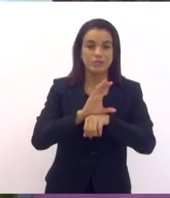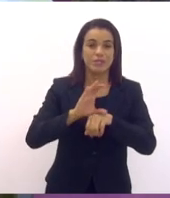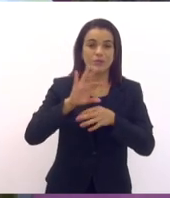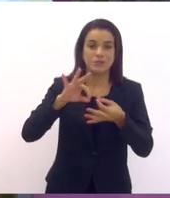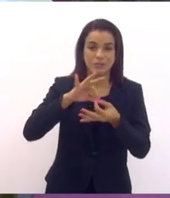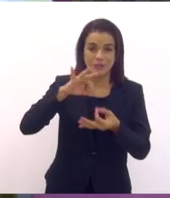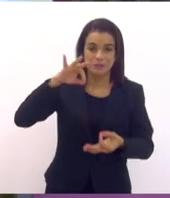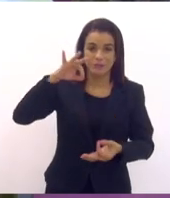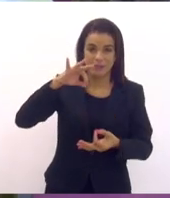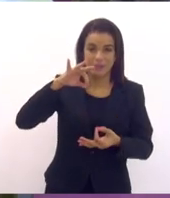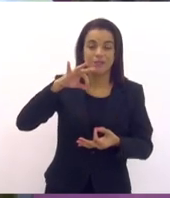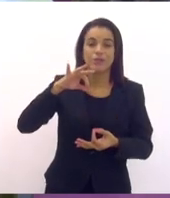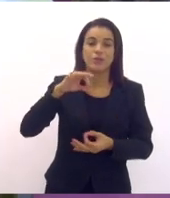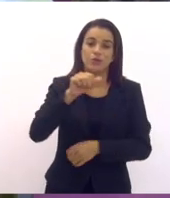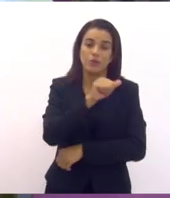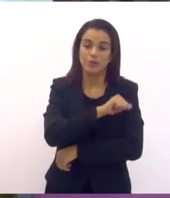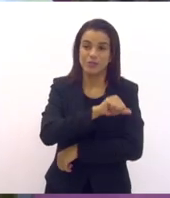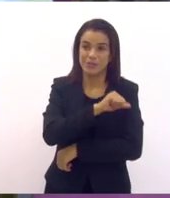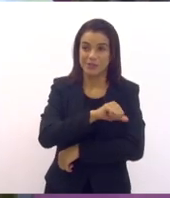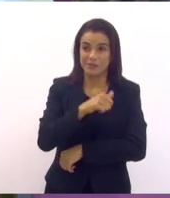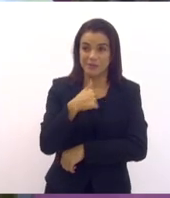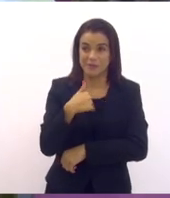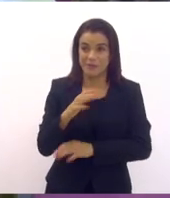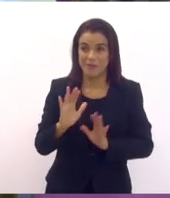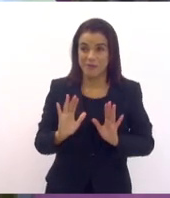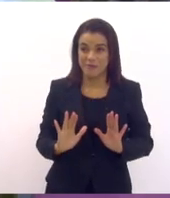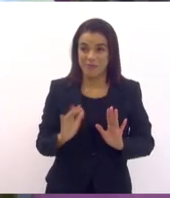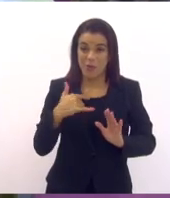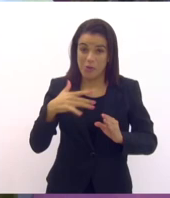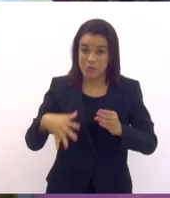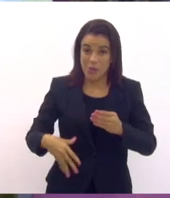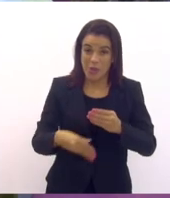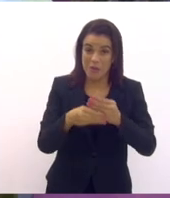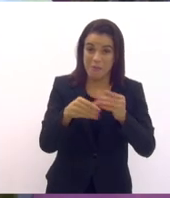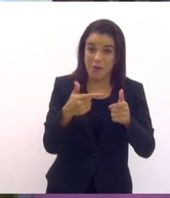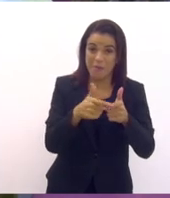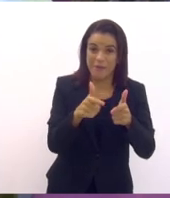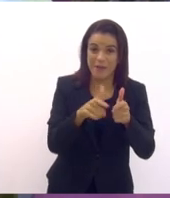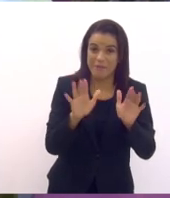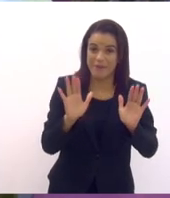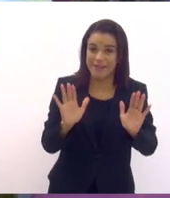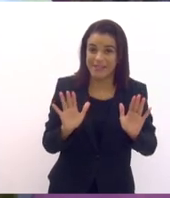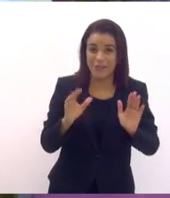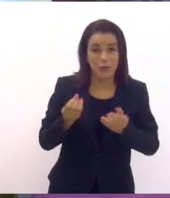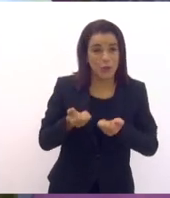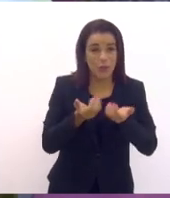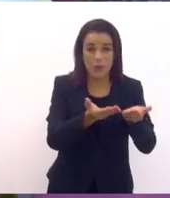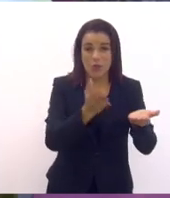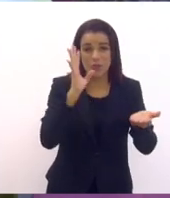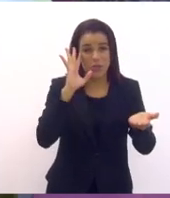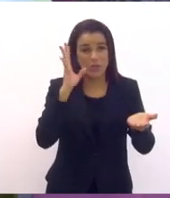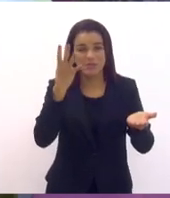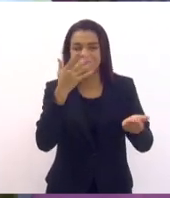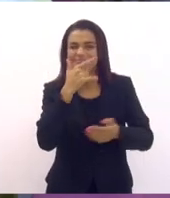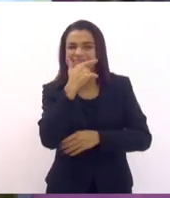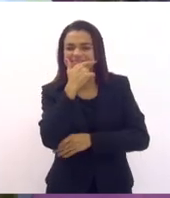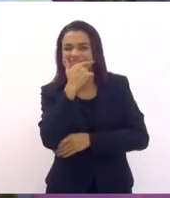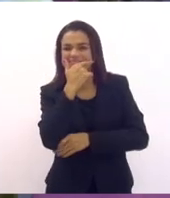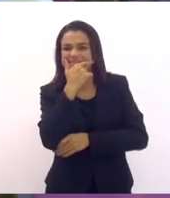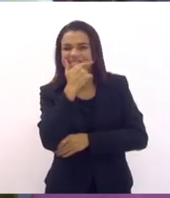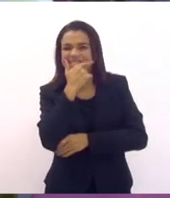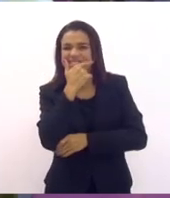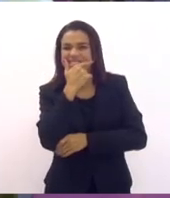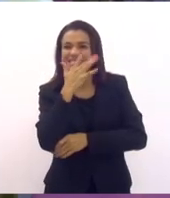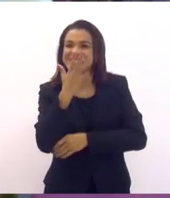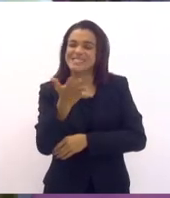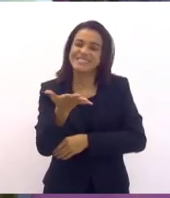de Janeiro Luzia eu não venho trazer solução só venho acrescentar problemas tá tava pensando se não tivesse jogado a